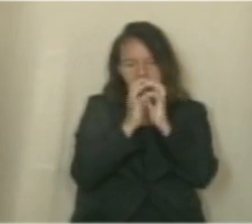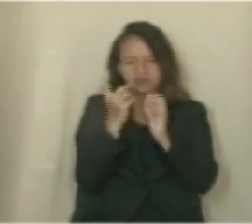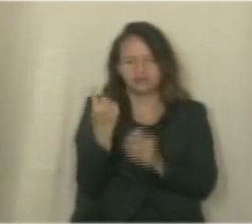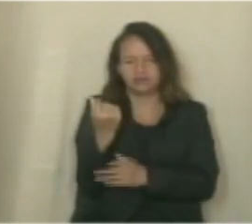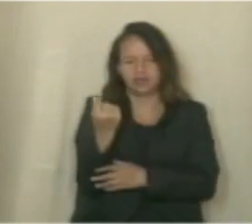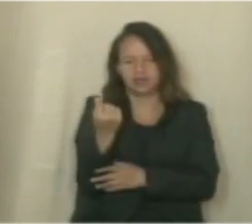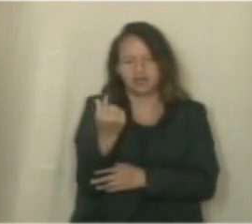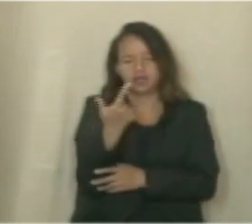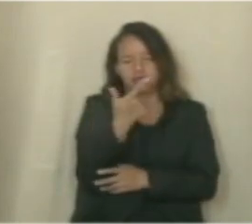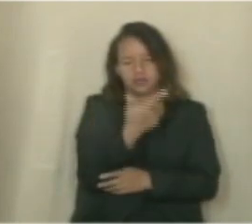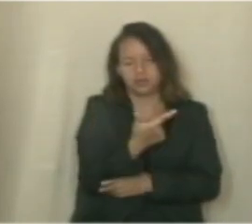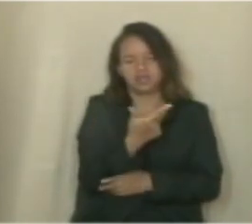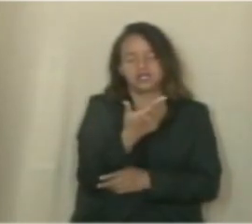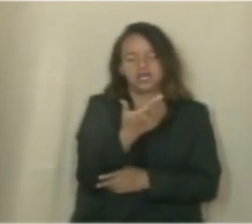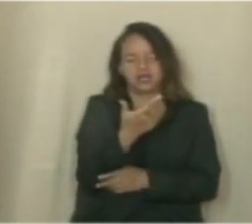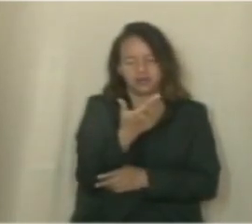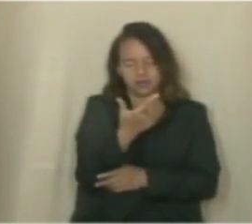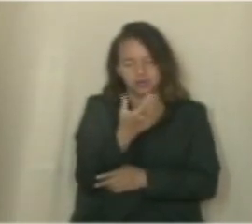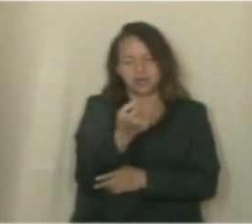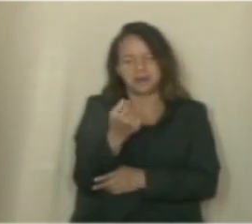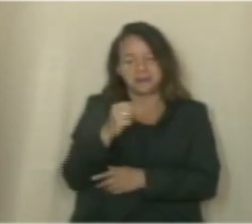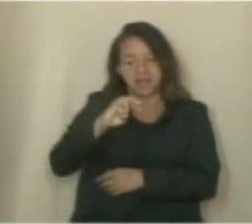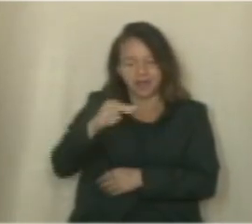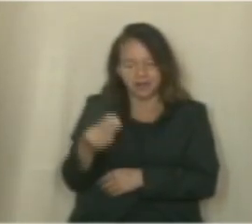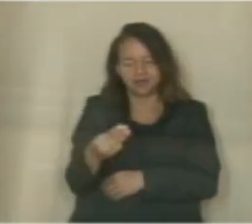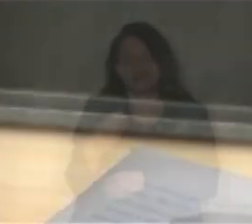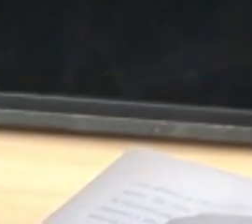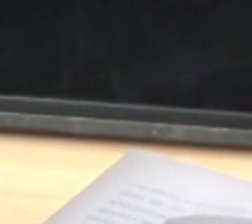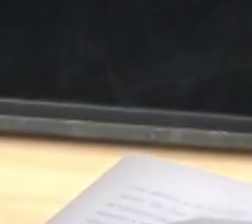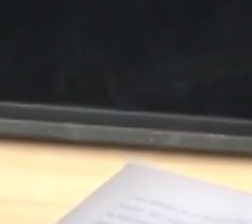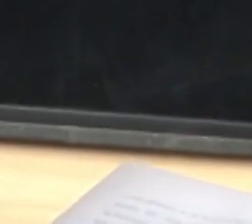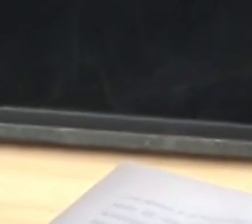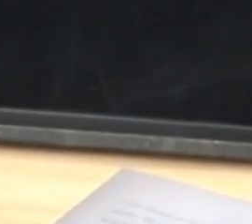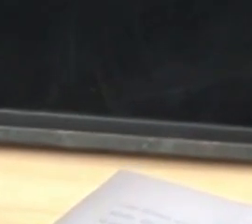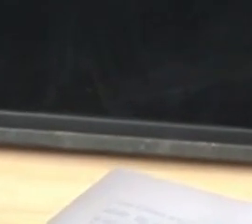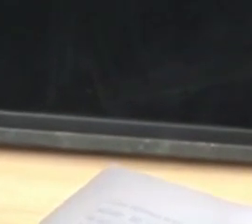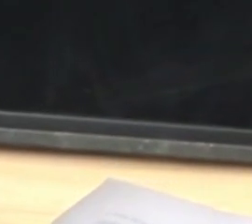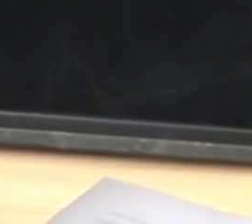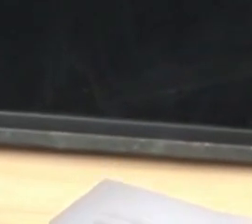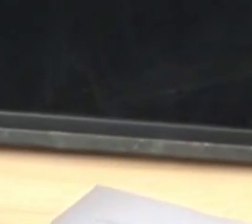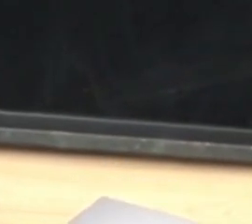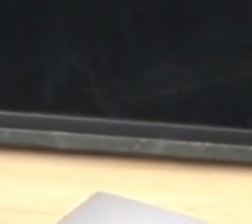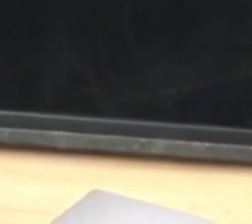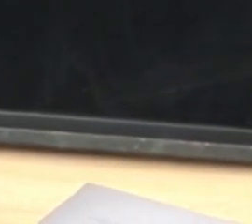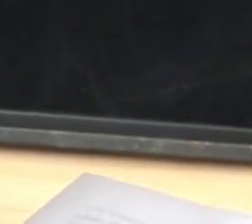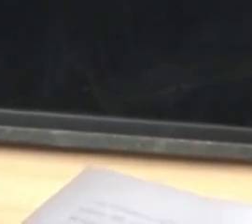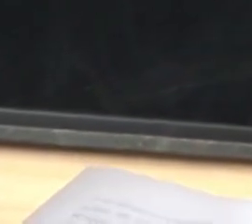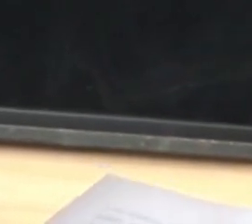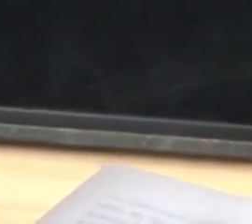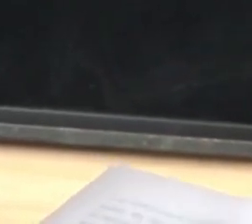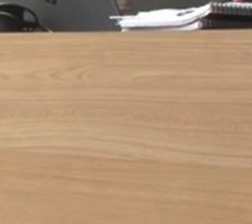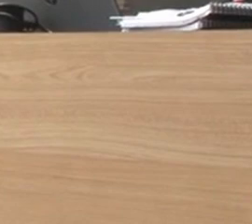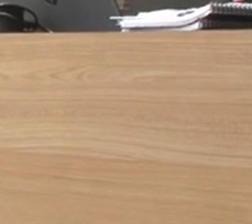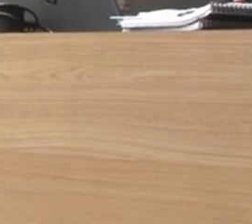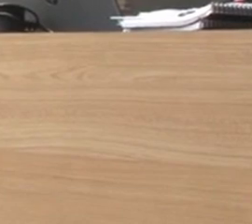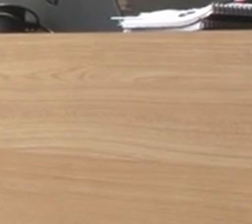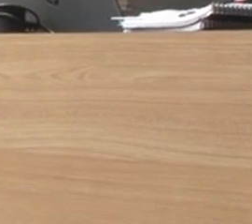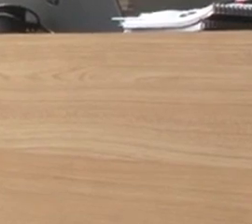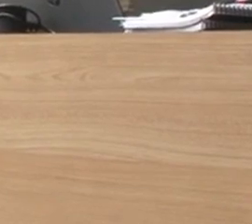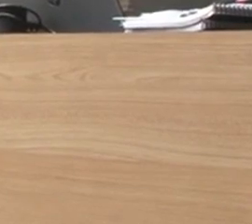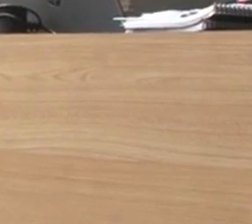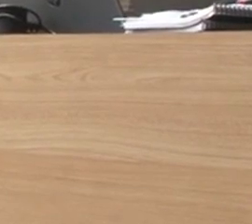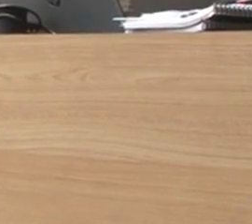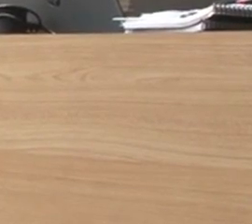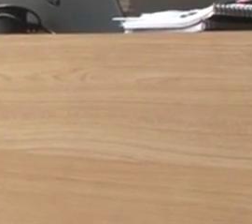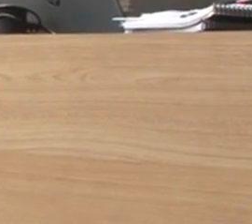valor de 200 milhões de reais em investimentos. A parlamentar também utilizou parte do tempo na tribuna para criticar